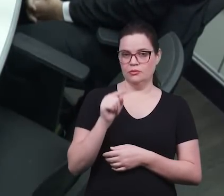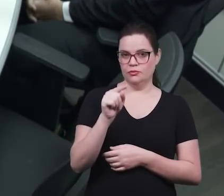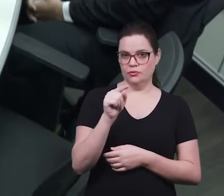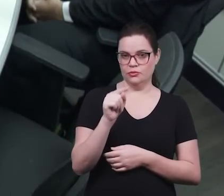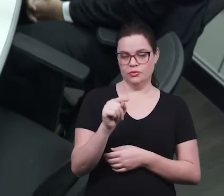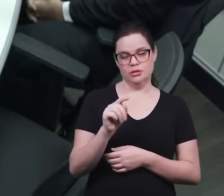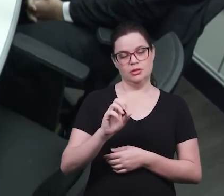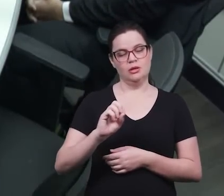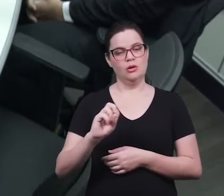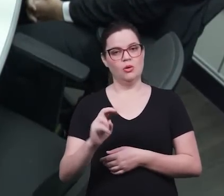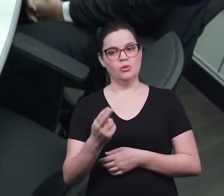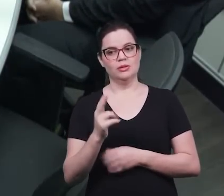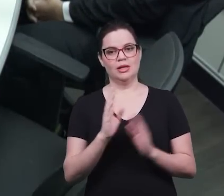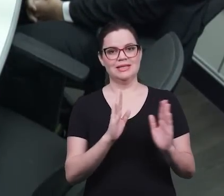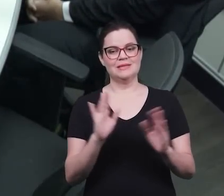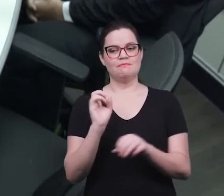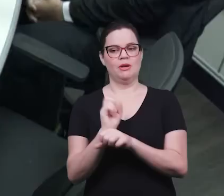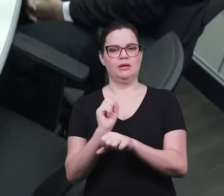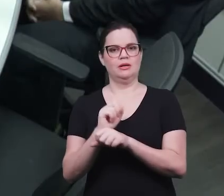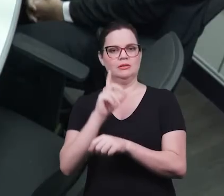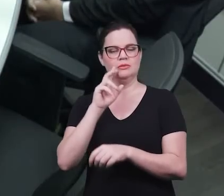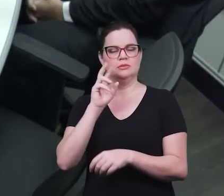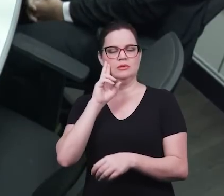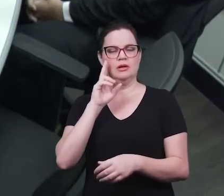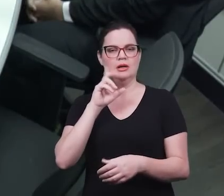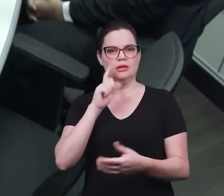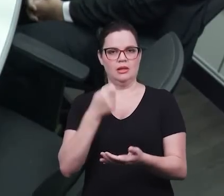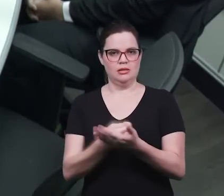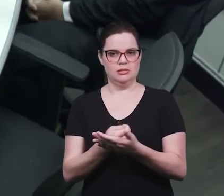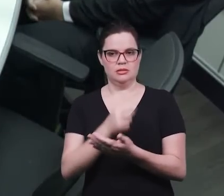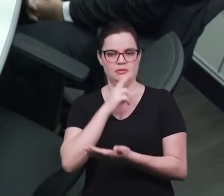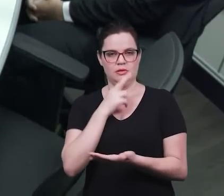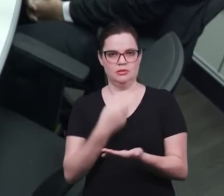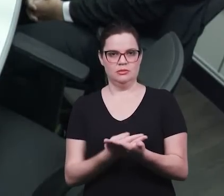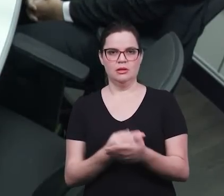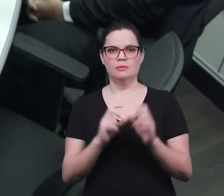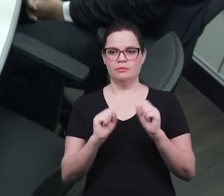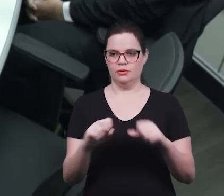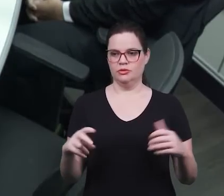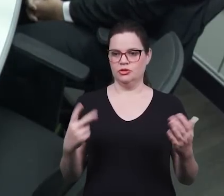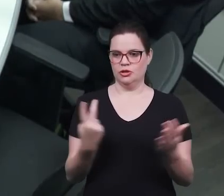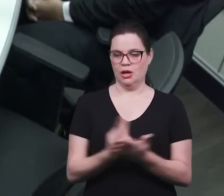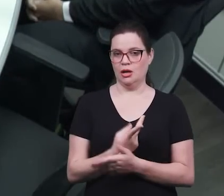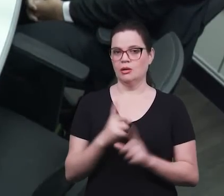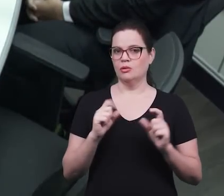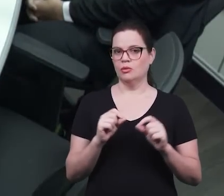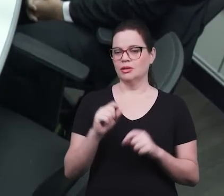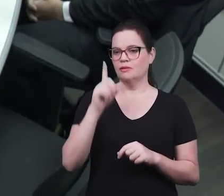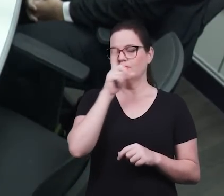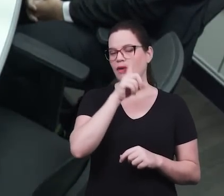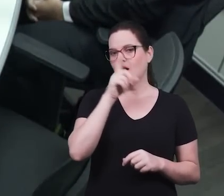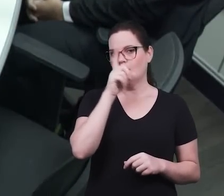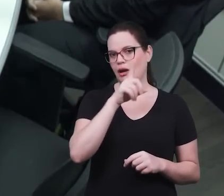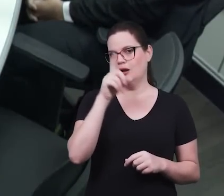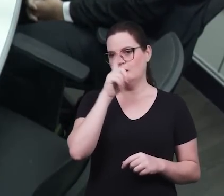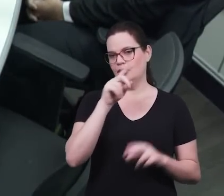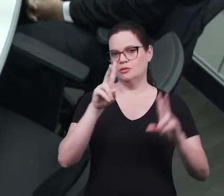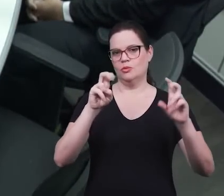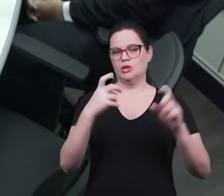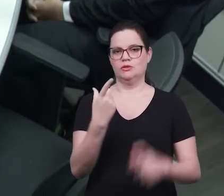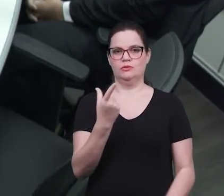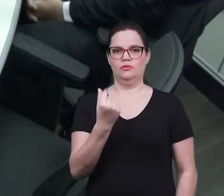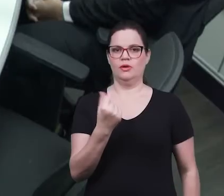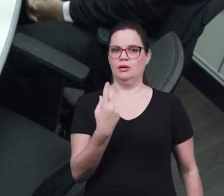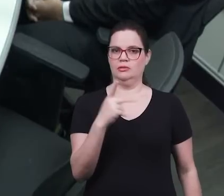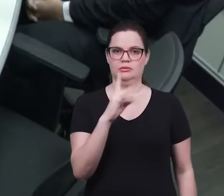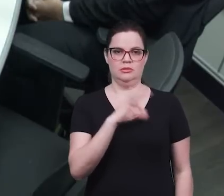num processo de aposentadoria, é possível que haja sim uma divergência entre aquilo que o INSS está